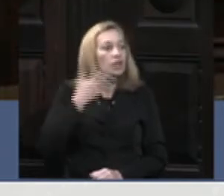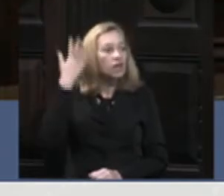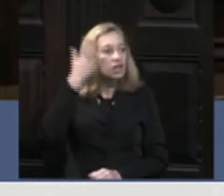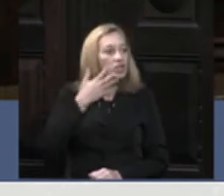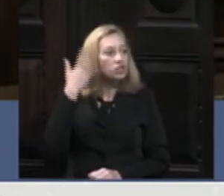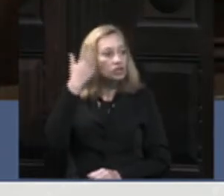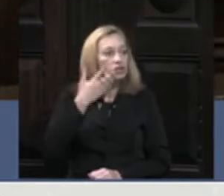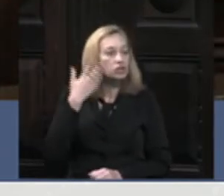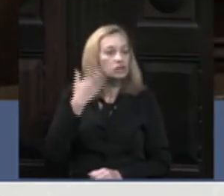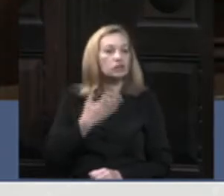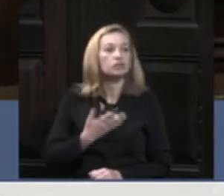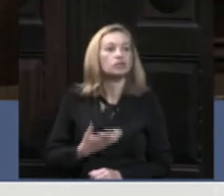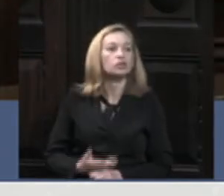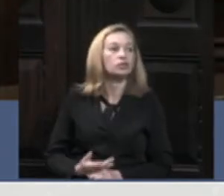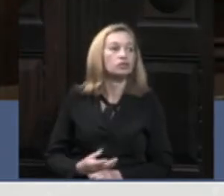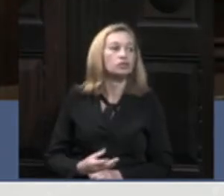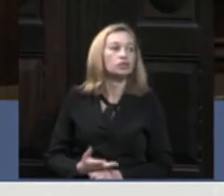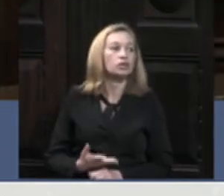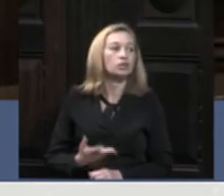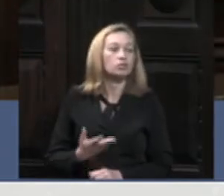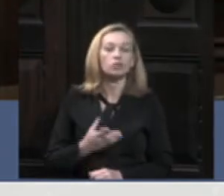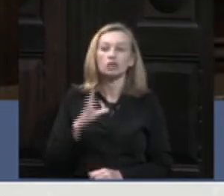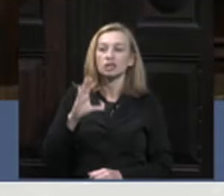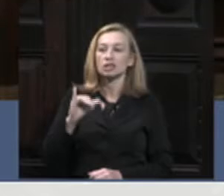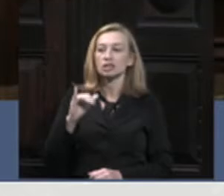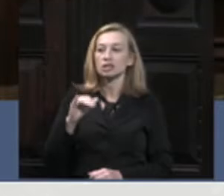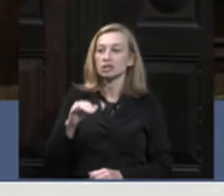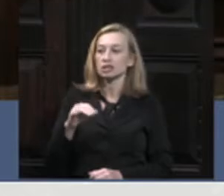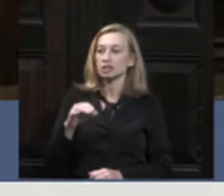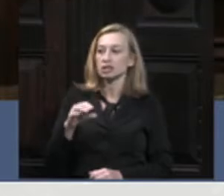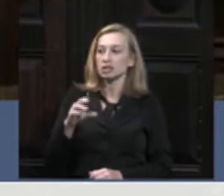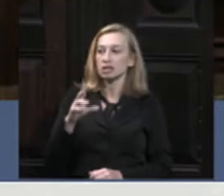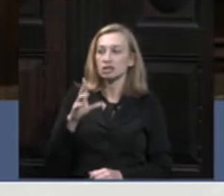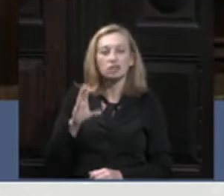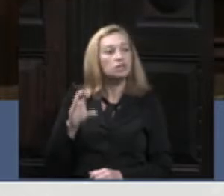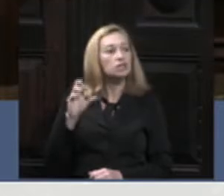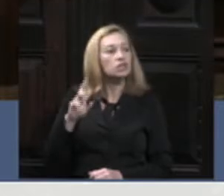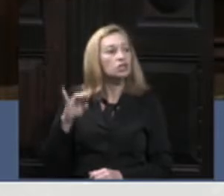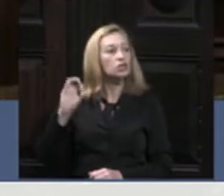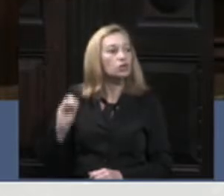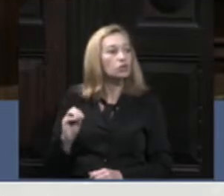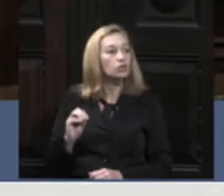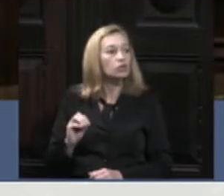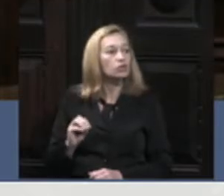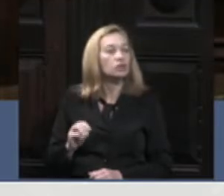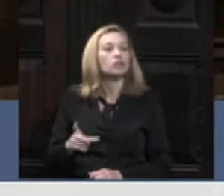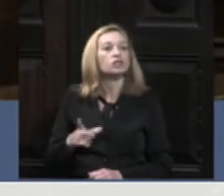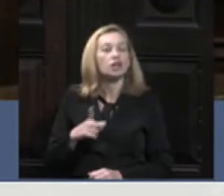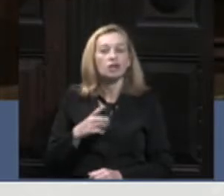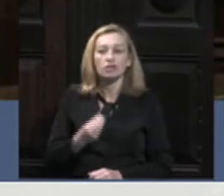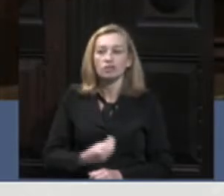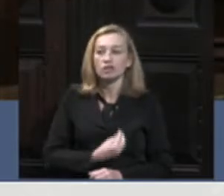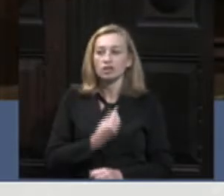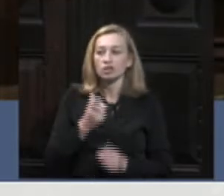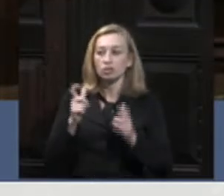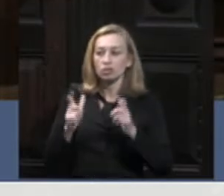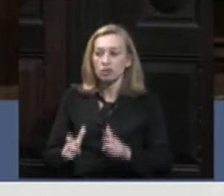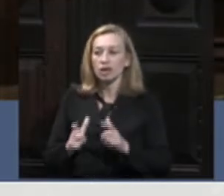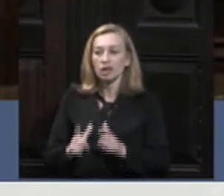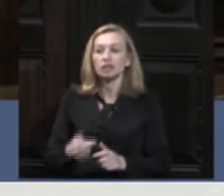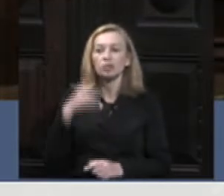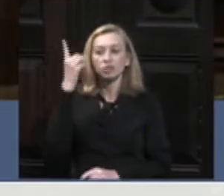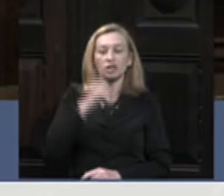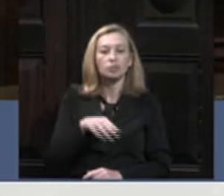candidato Ciro Gomes no Clube de Engenharia. Estava presente o deputado Paulo Ramos e